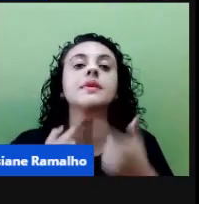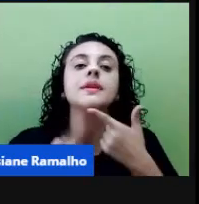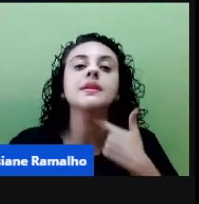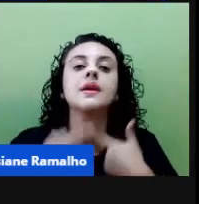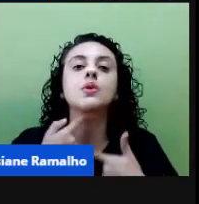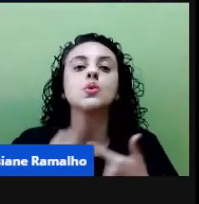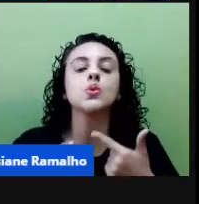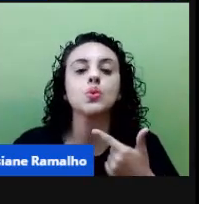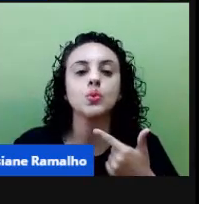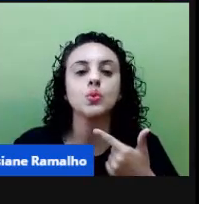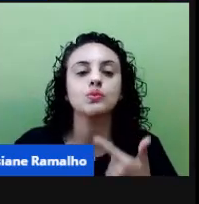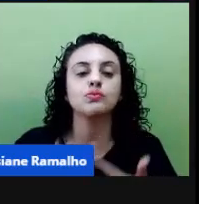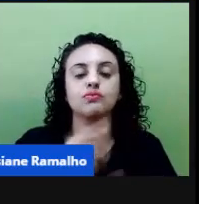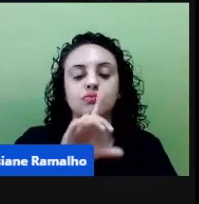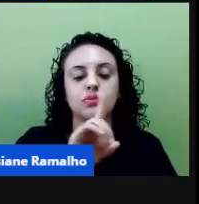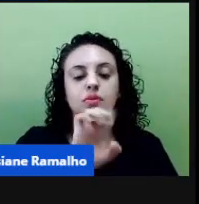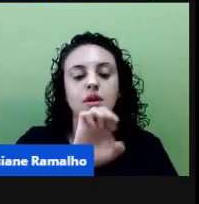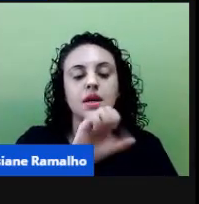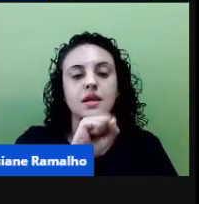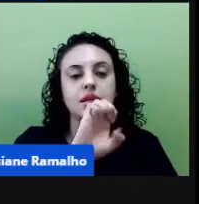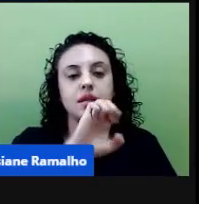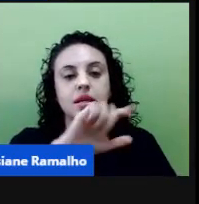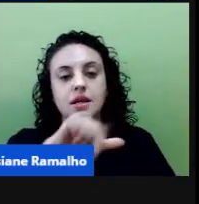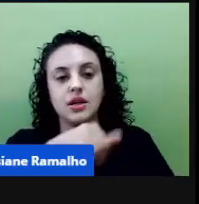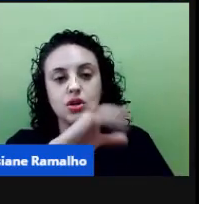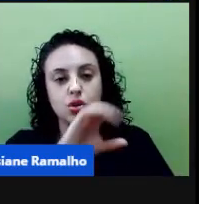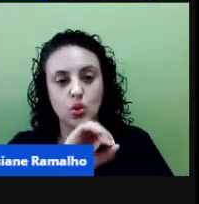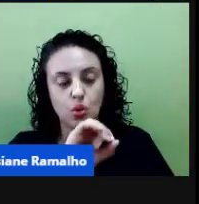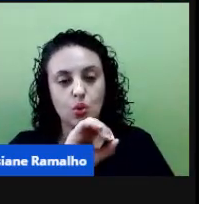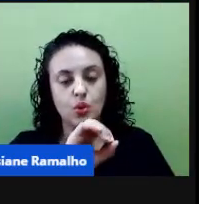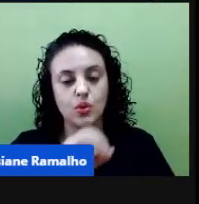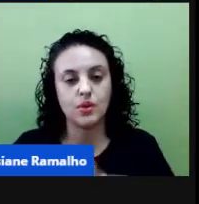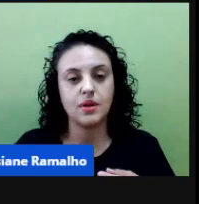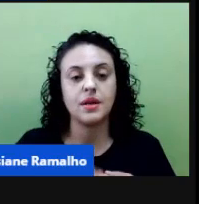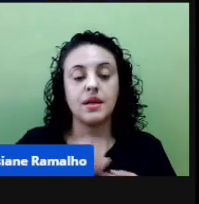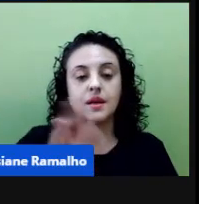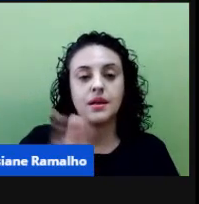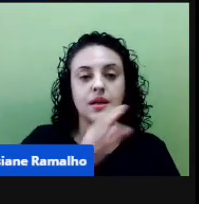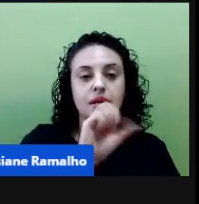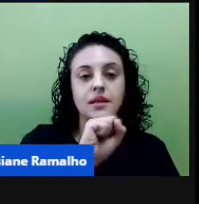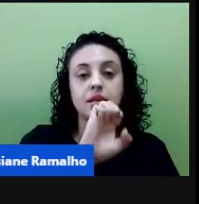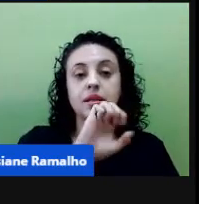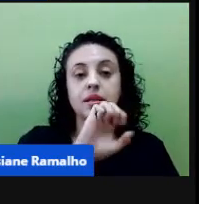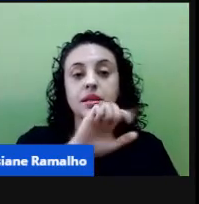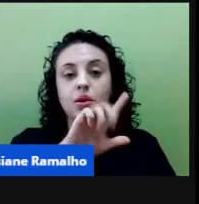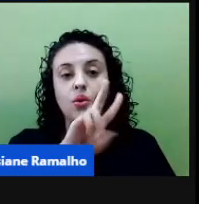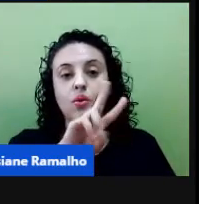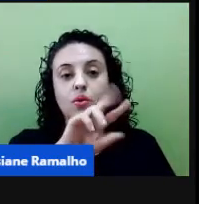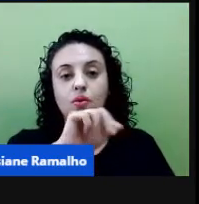que a partir de 19